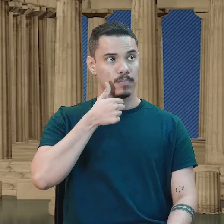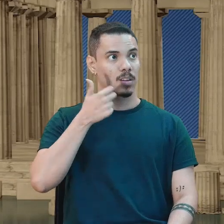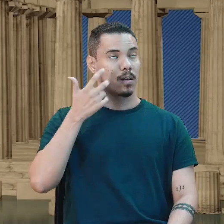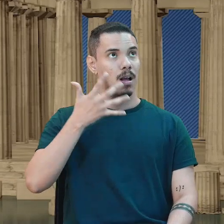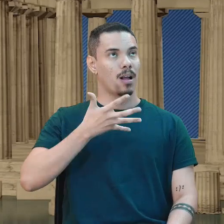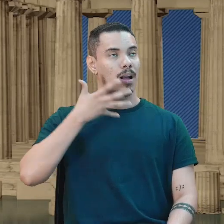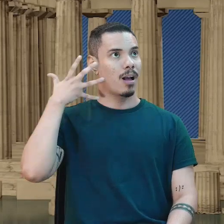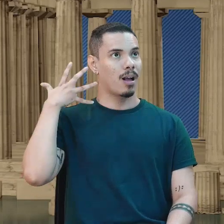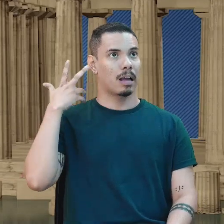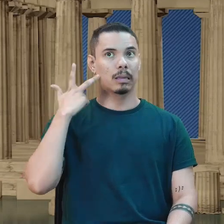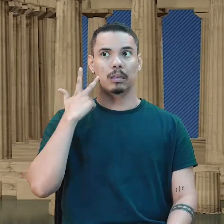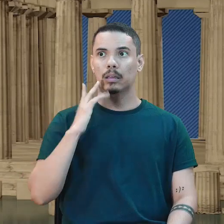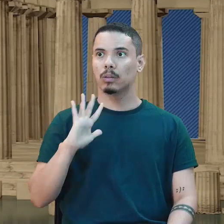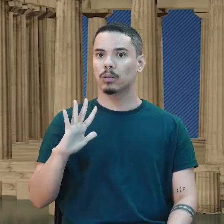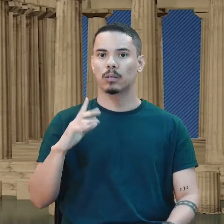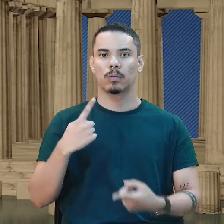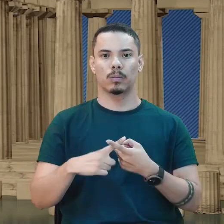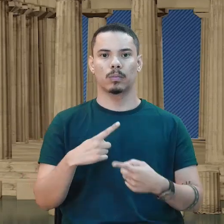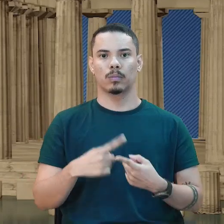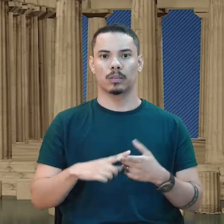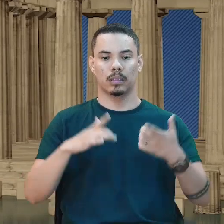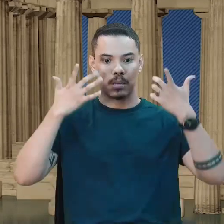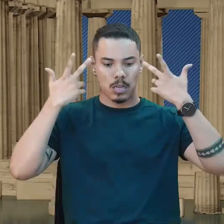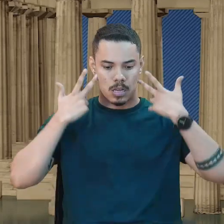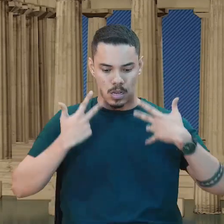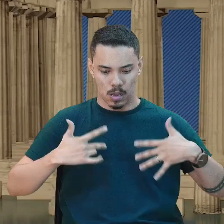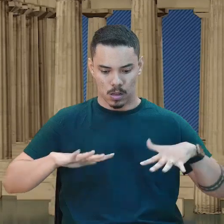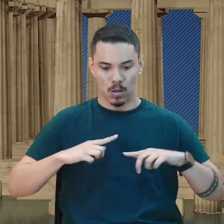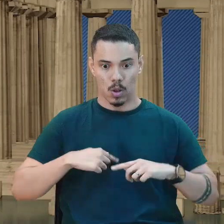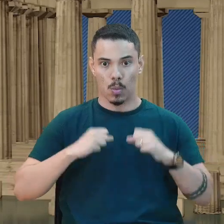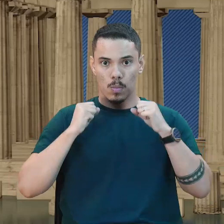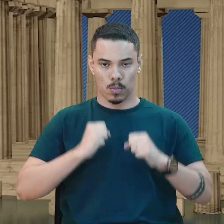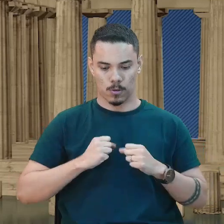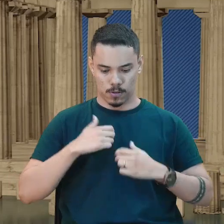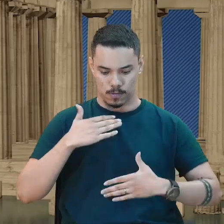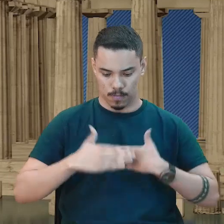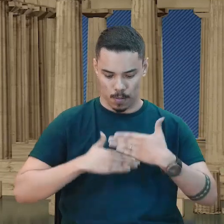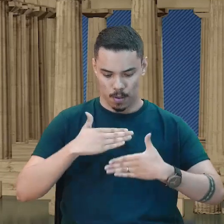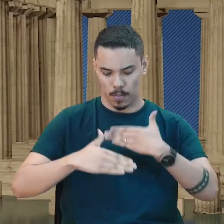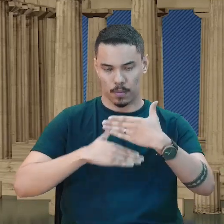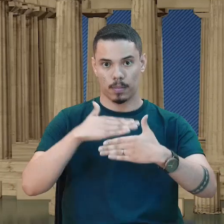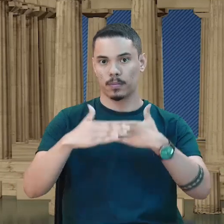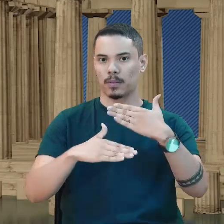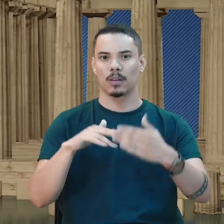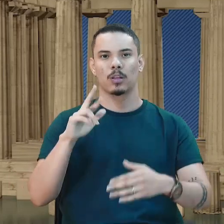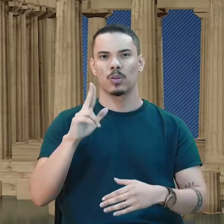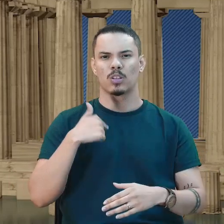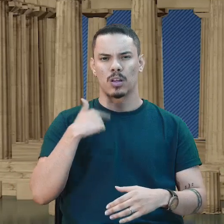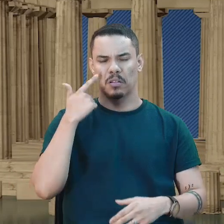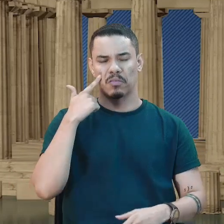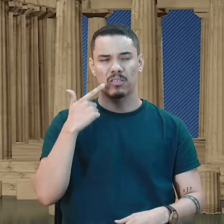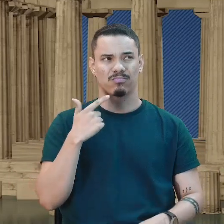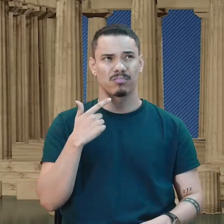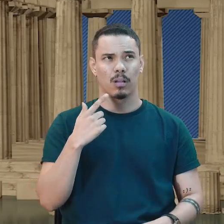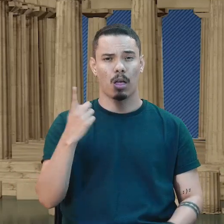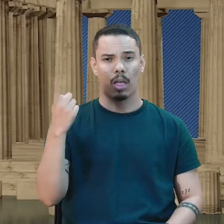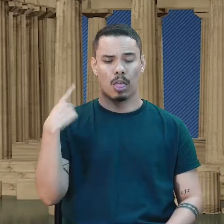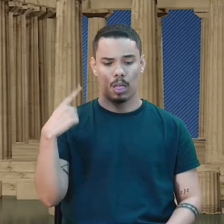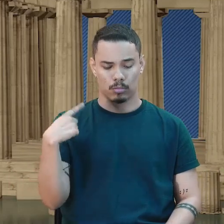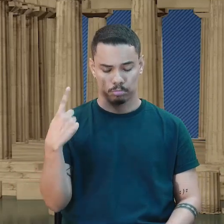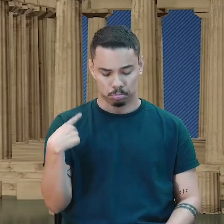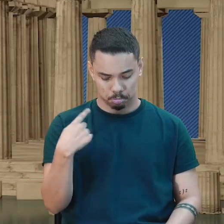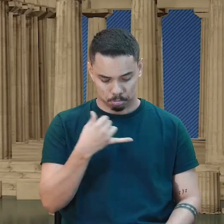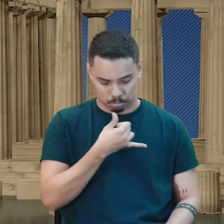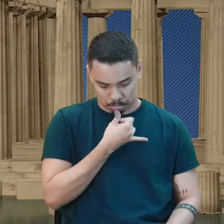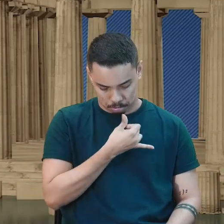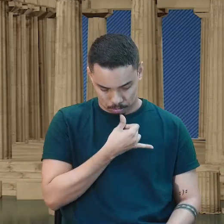partir deles nós podemos crescer em nossa vida. É não simplesmente abaixar a cabeça e lamentar